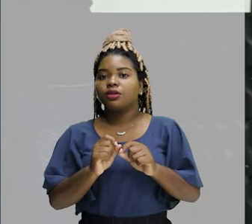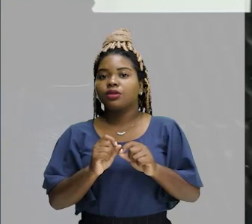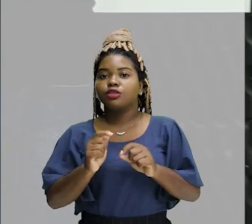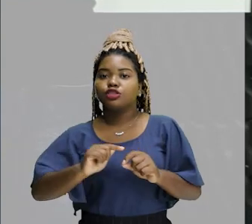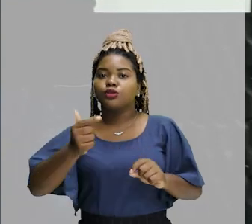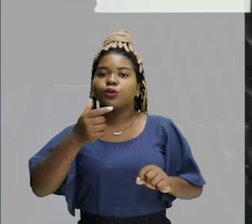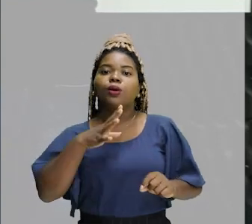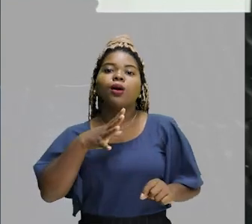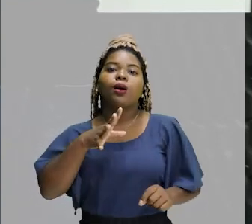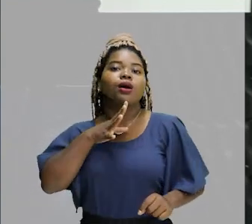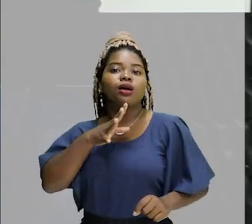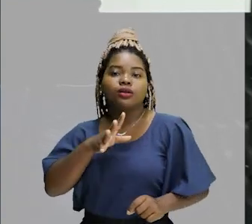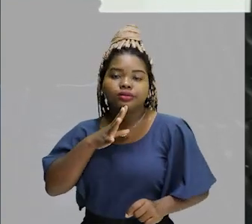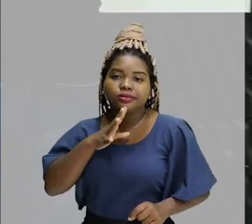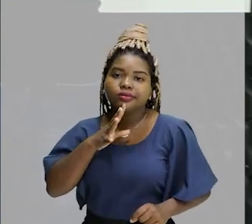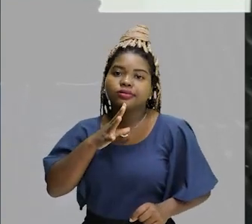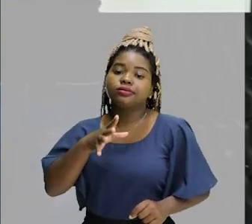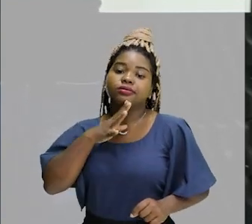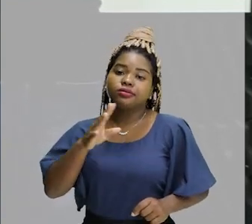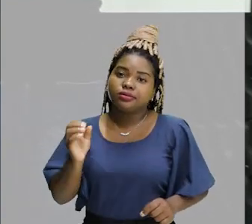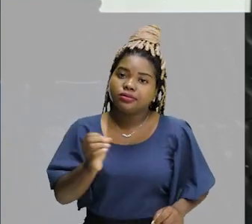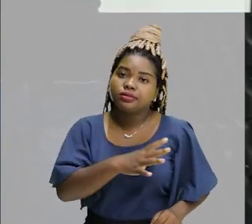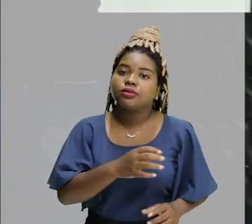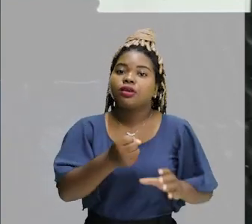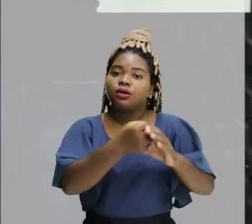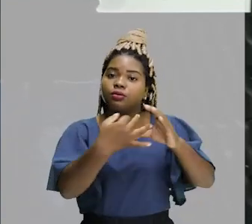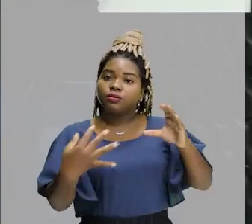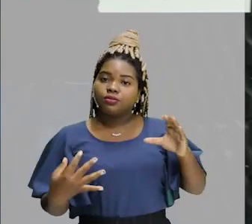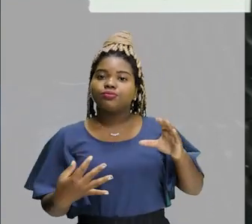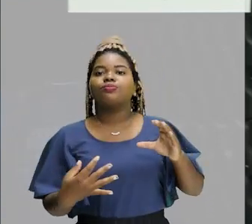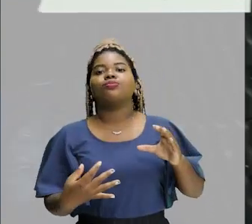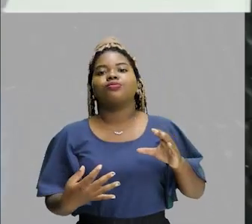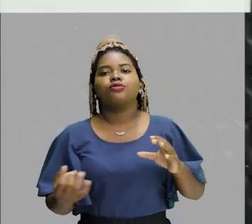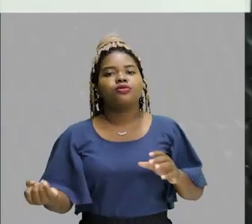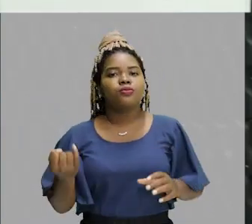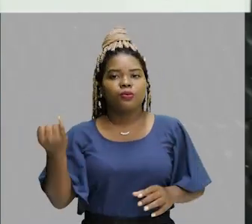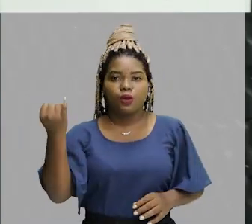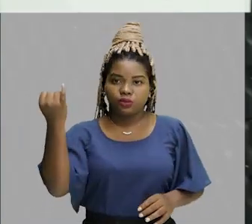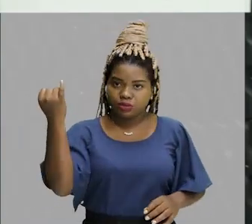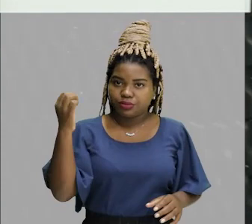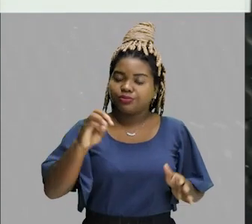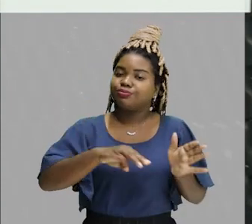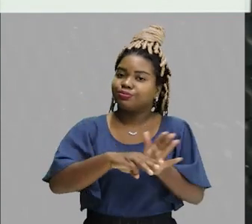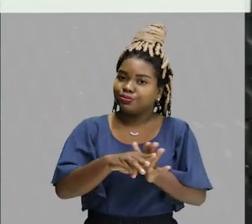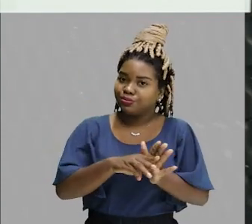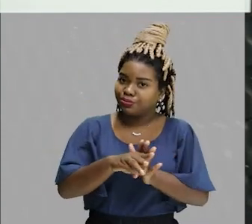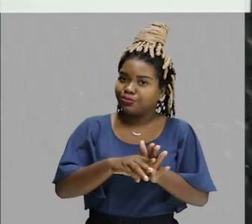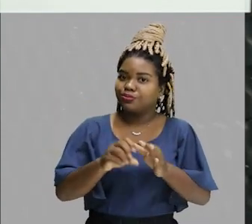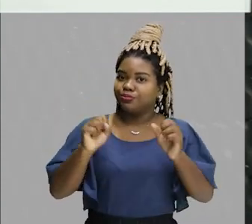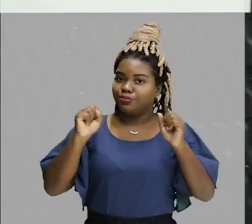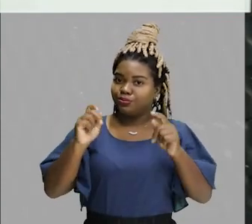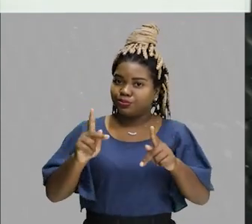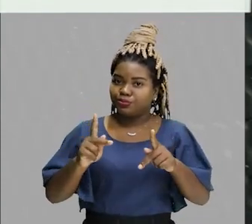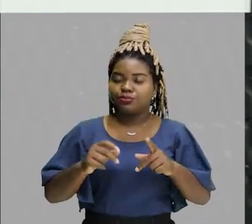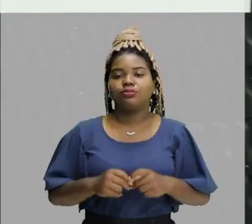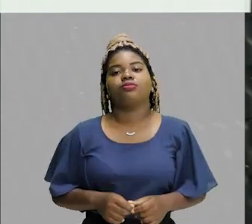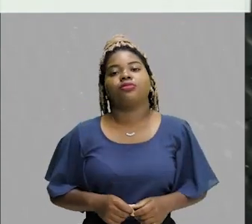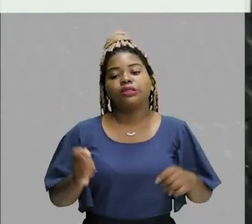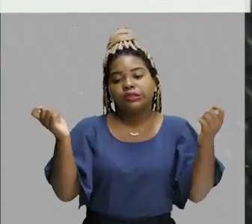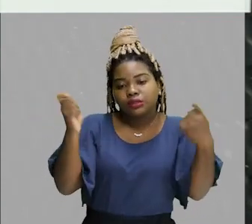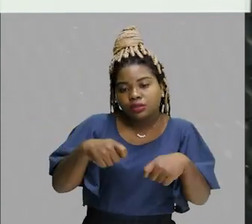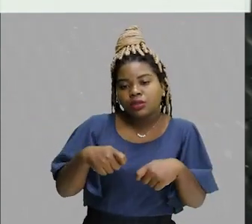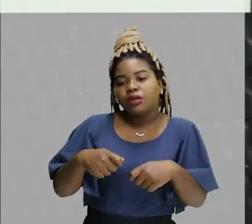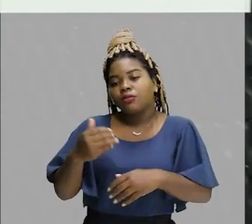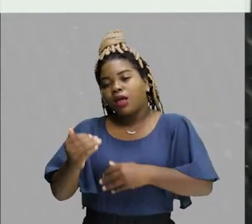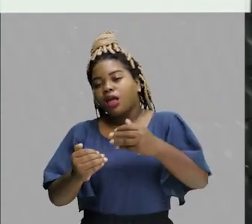conhecimento, ok? É uma característica latente do método indutivo, esta possibilidade de você